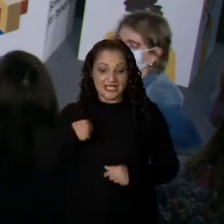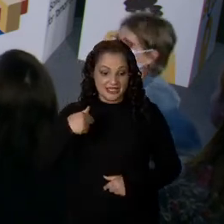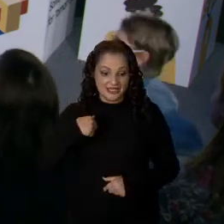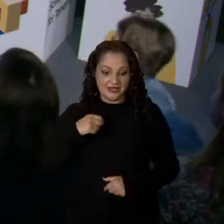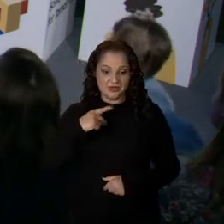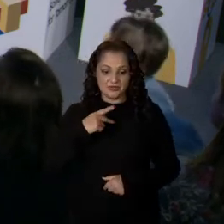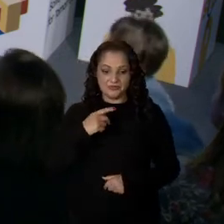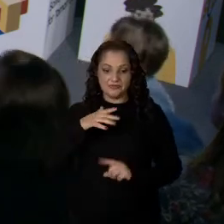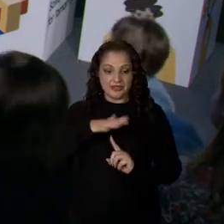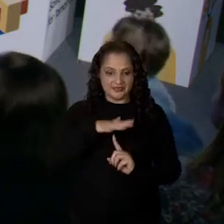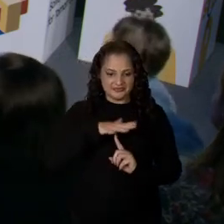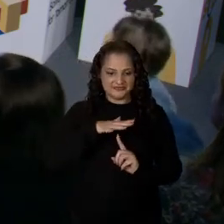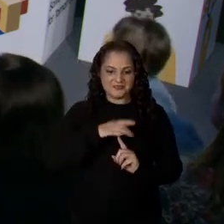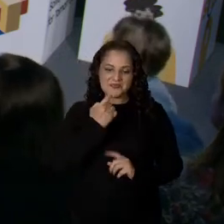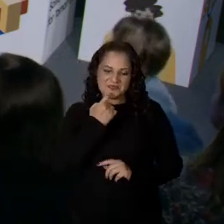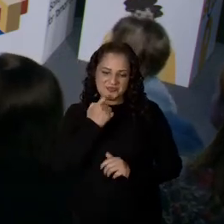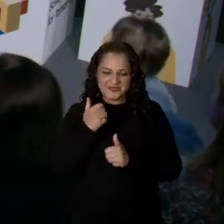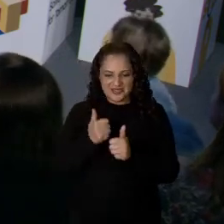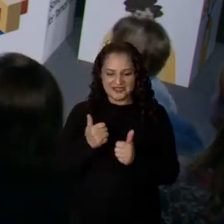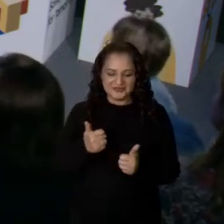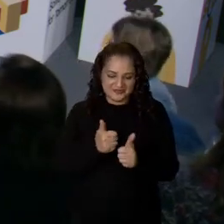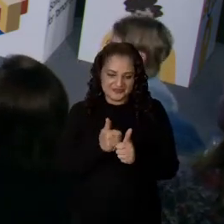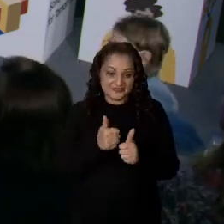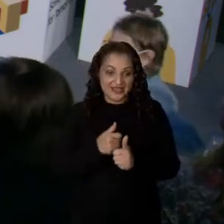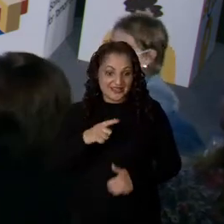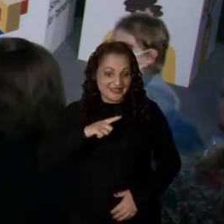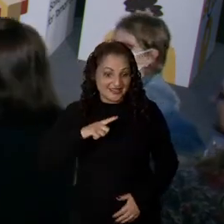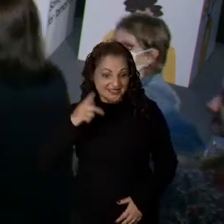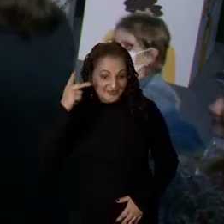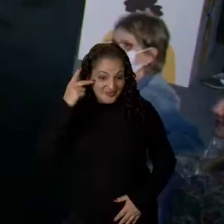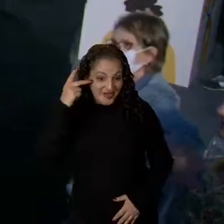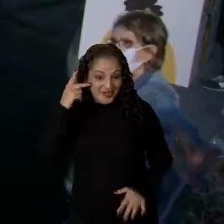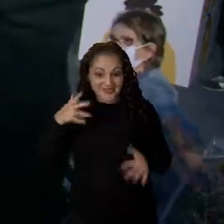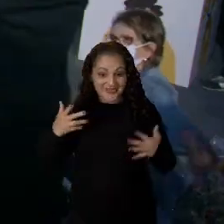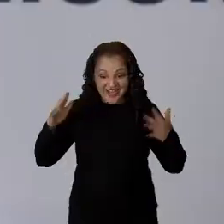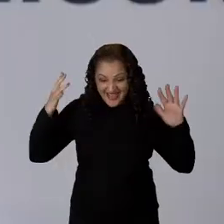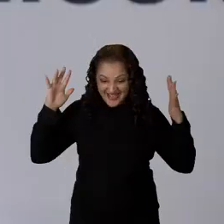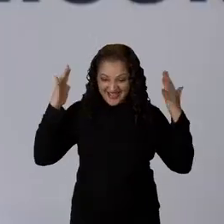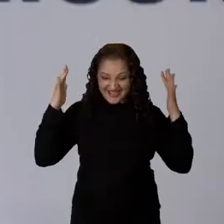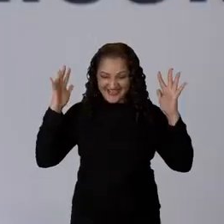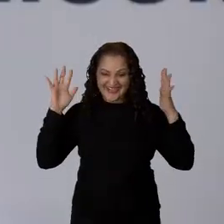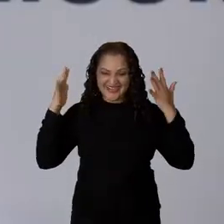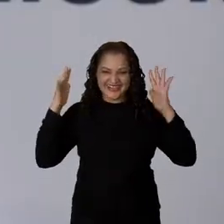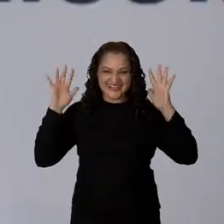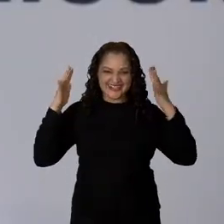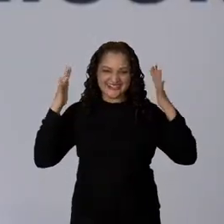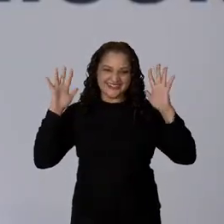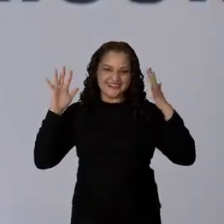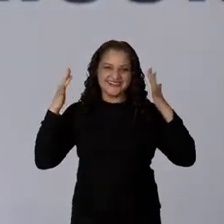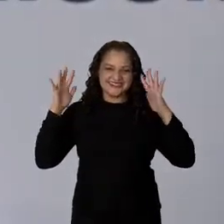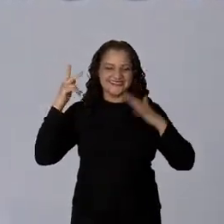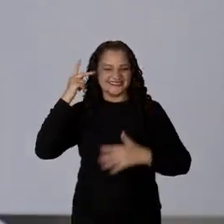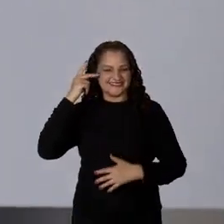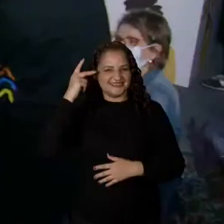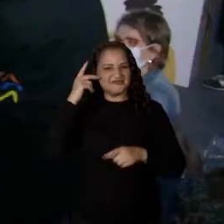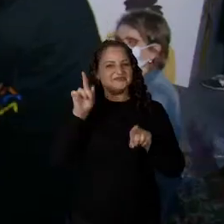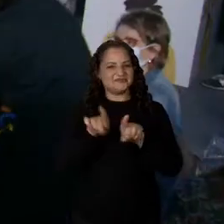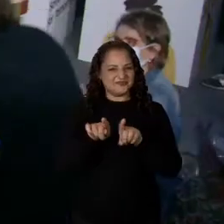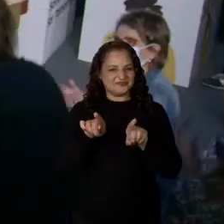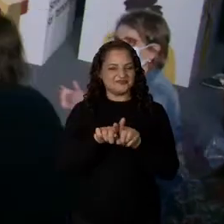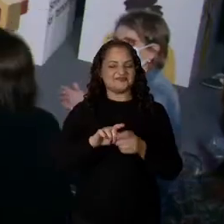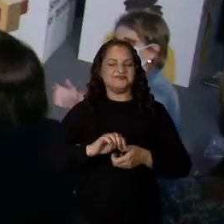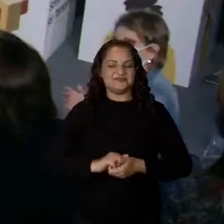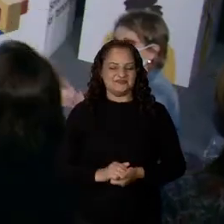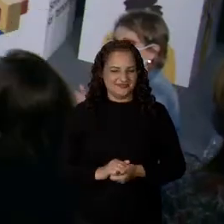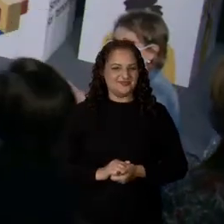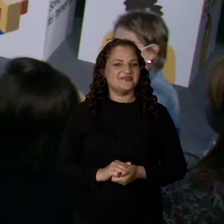Paraná, estado vizinho. Tem gente de São Paulo? Ah, São Paulo também é